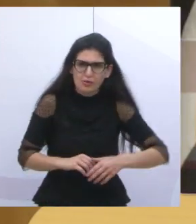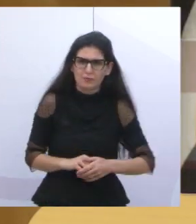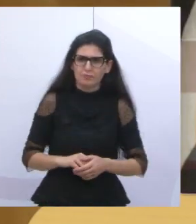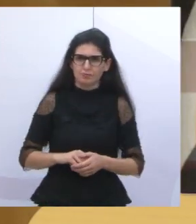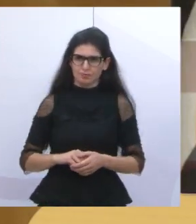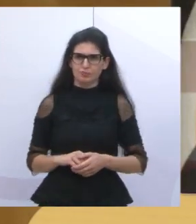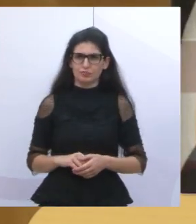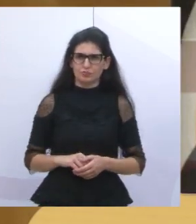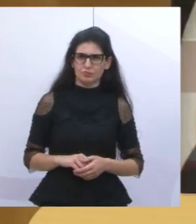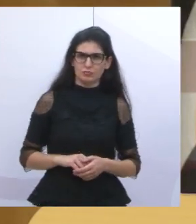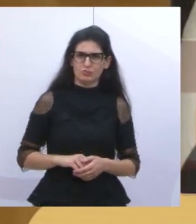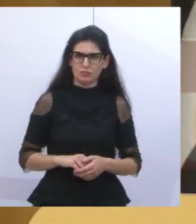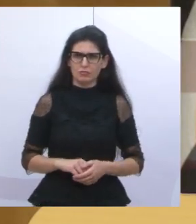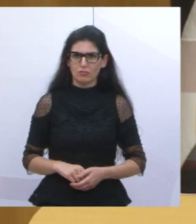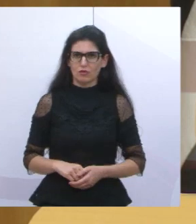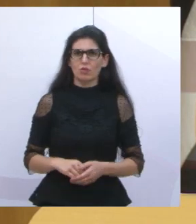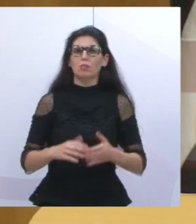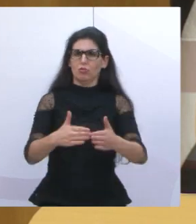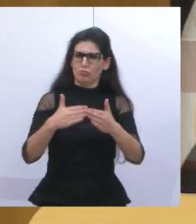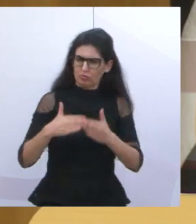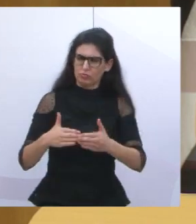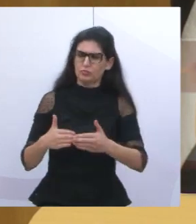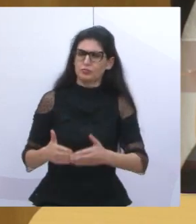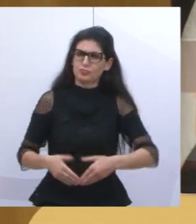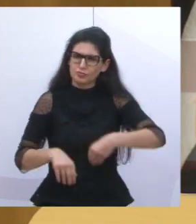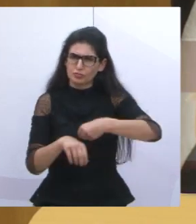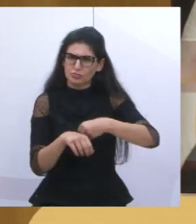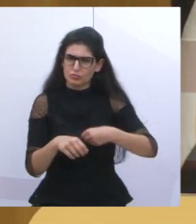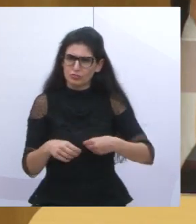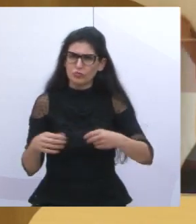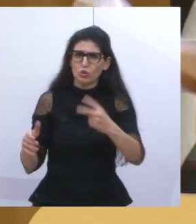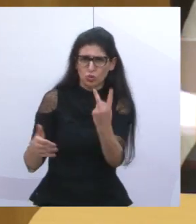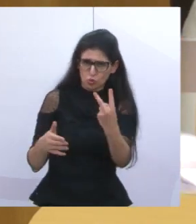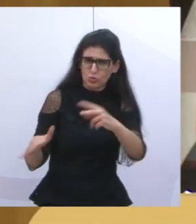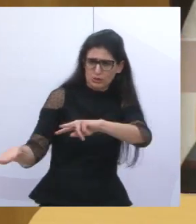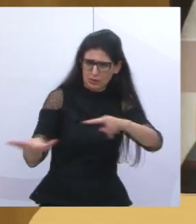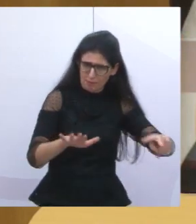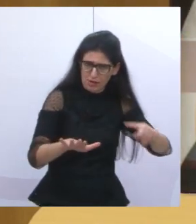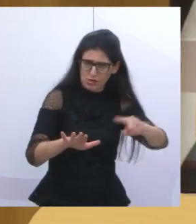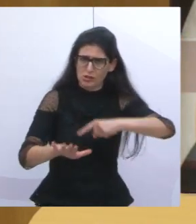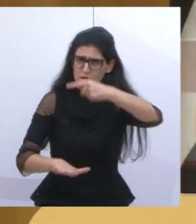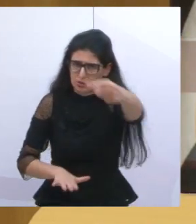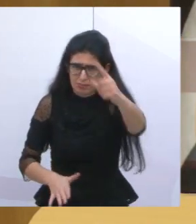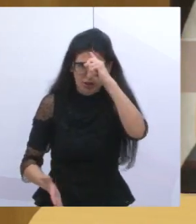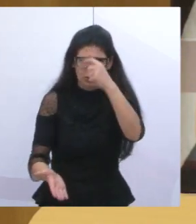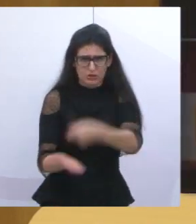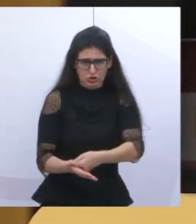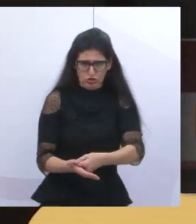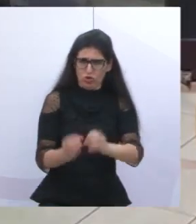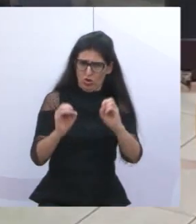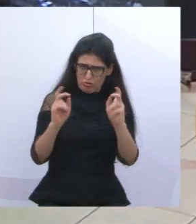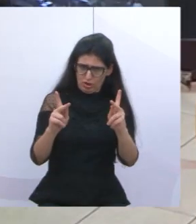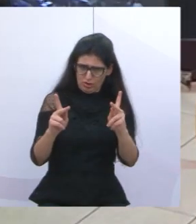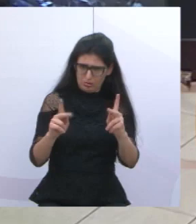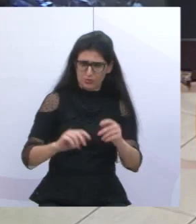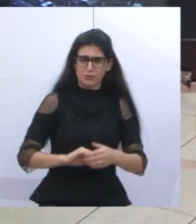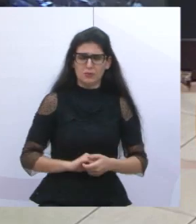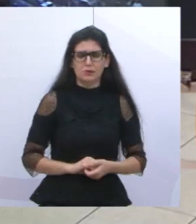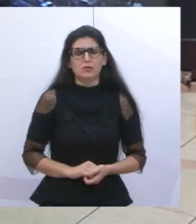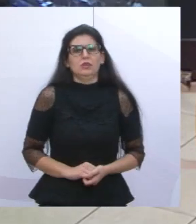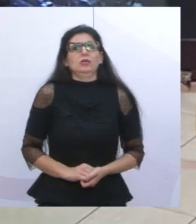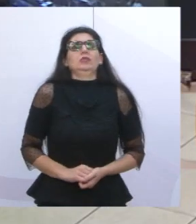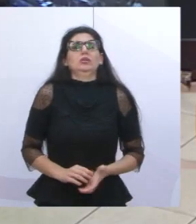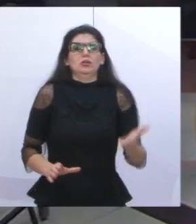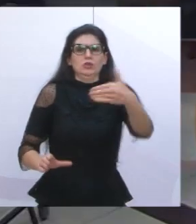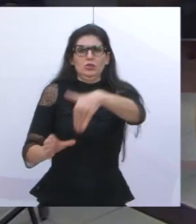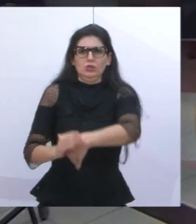essa possibilidade. Então eu quero encaminhar o pedido de adiamento, se Vossas Excelências assim quiserem. Em